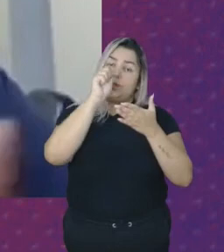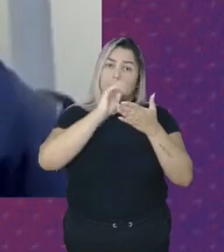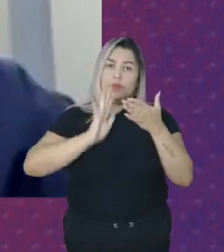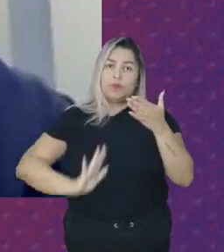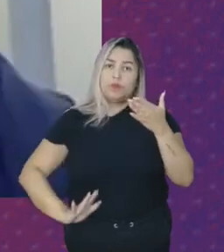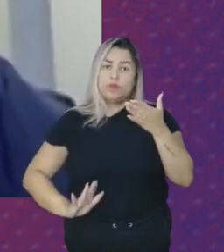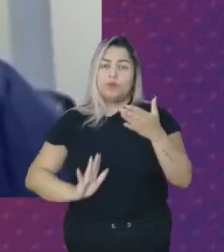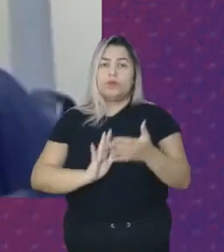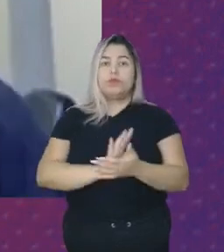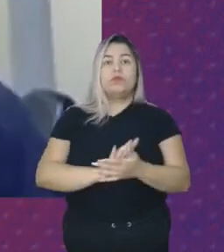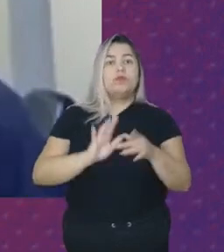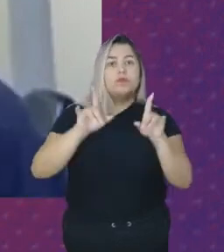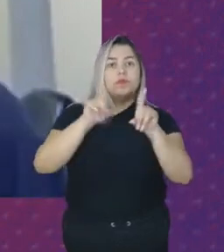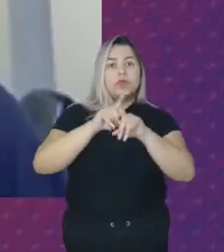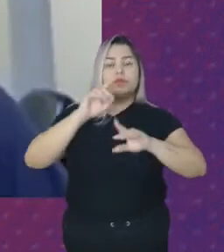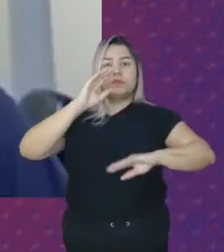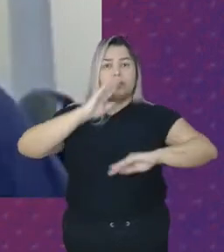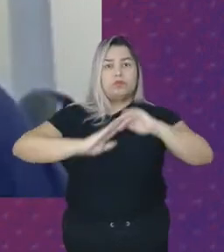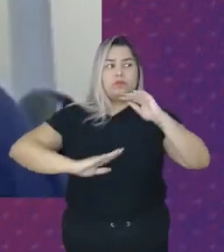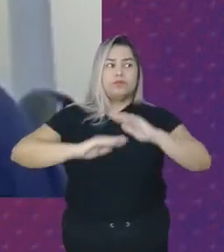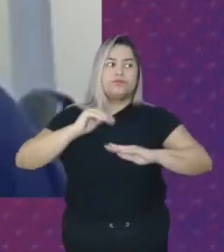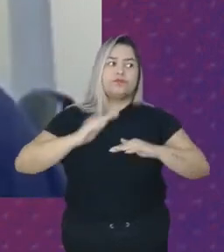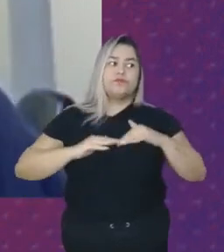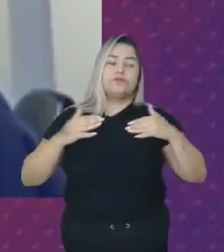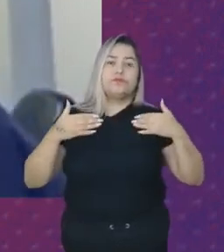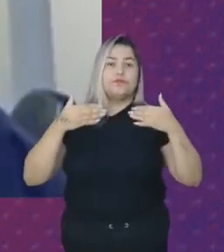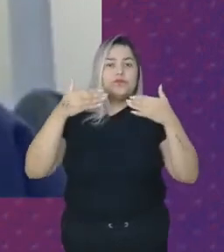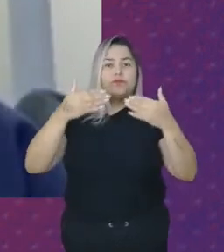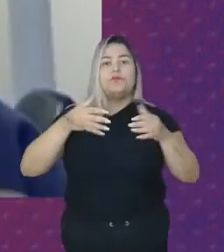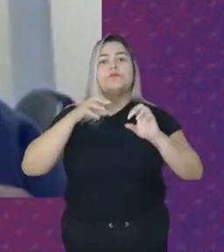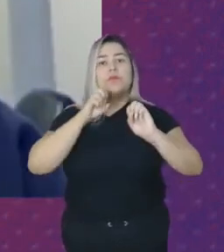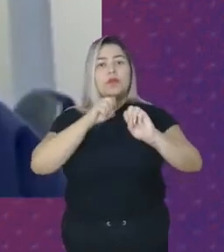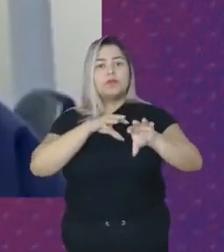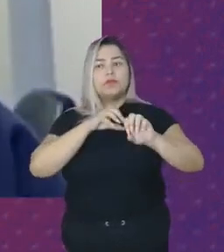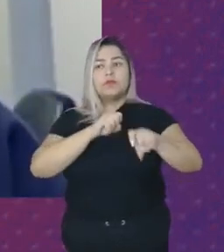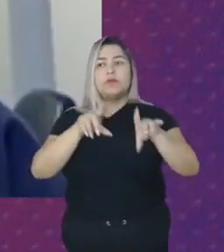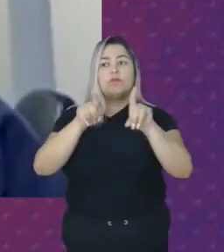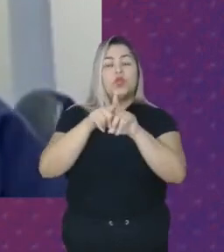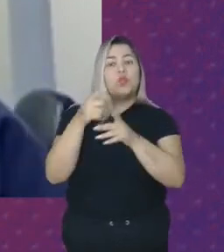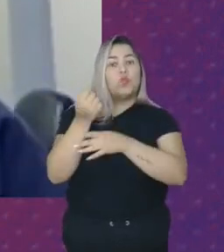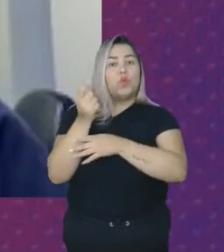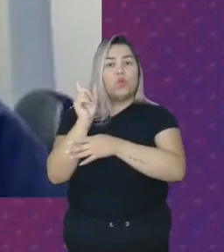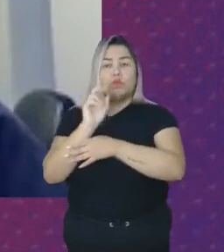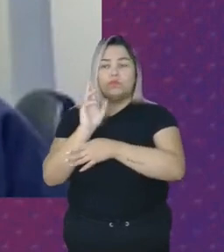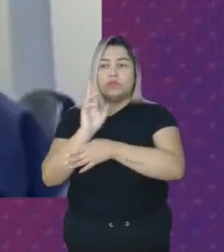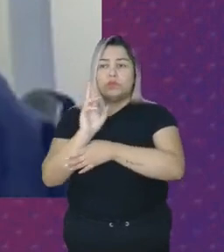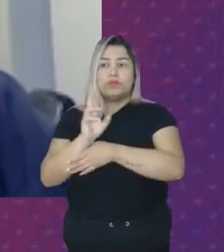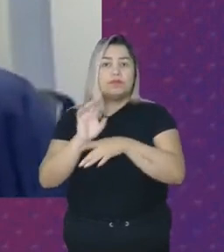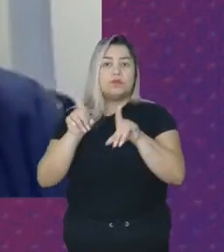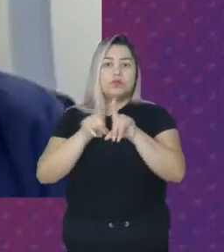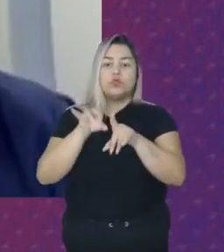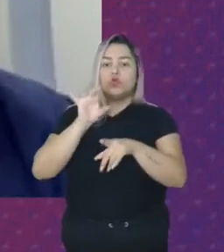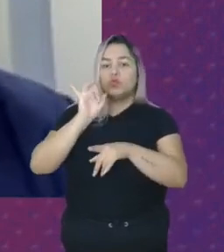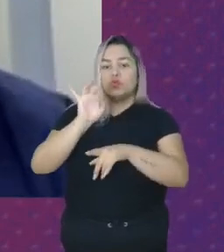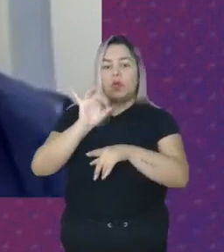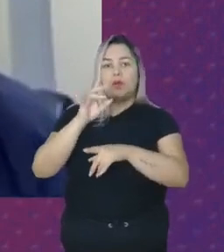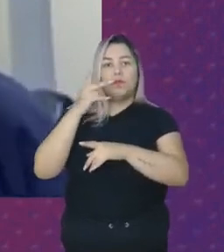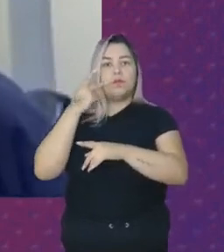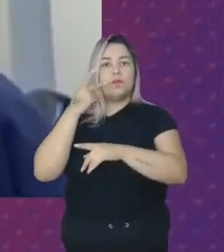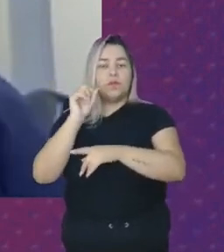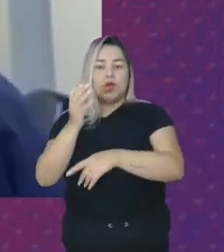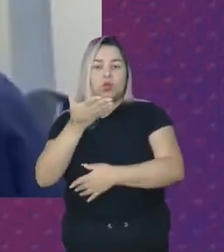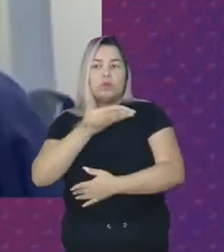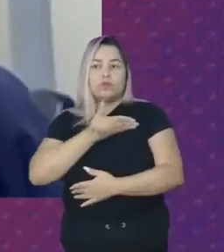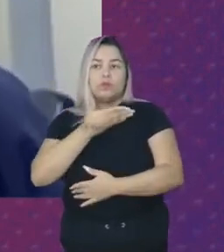agenda cartorial na ação do Ministério da Educação. Então, só dinheiro do orçamento público só para os